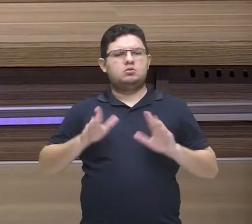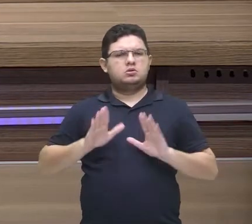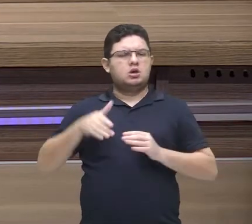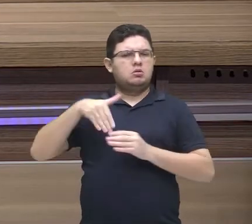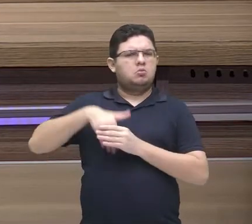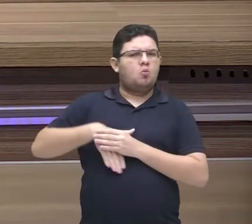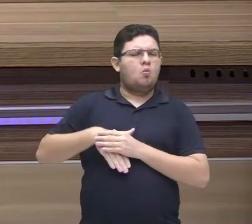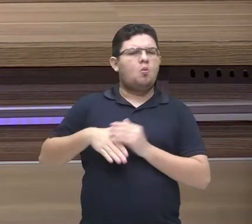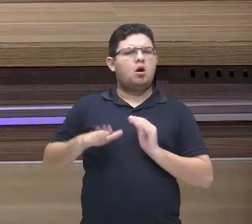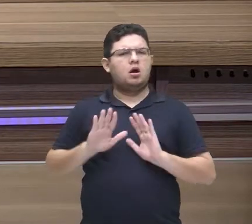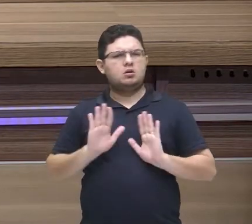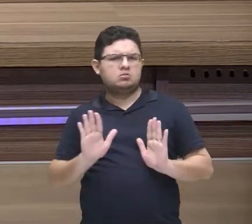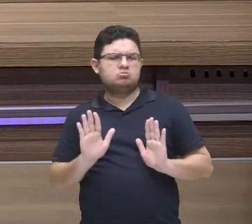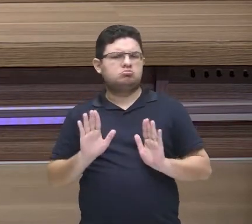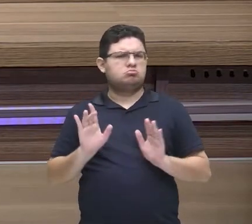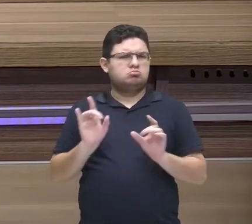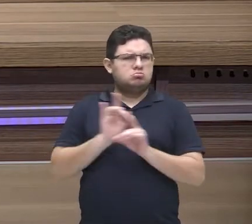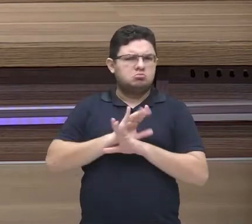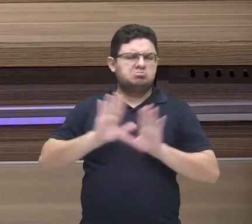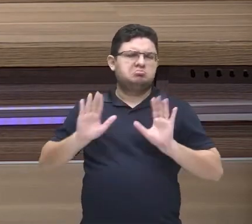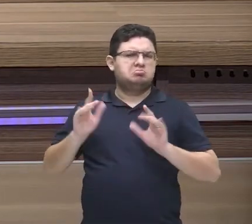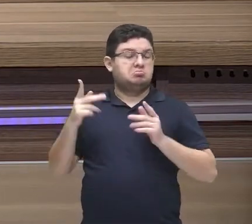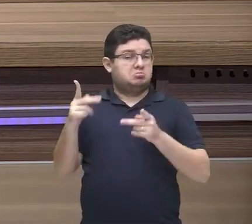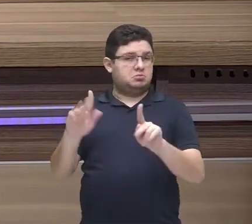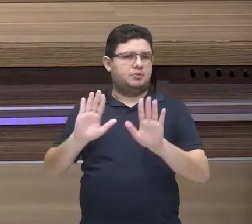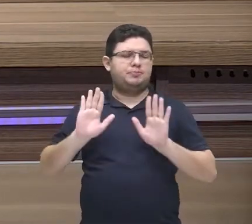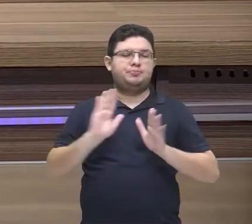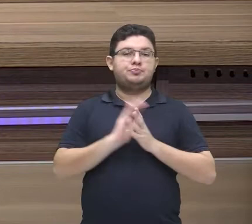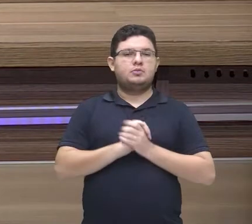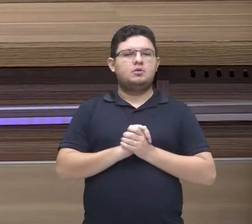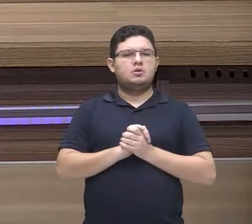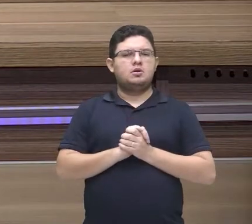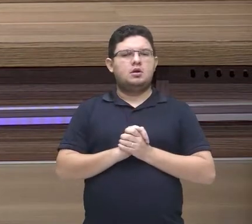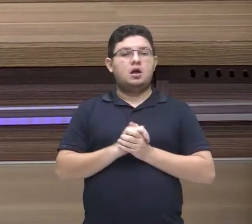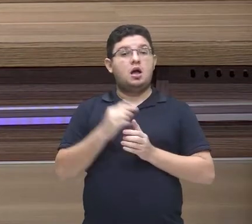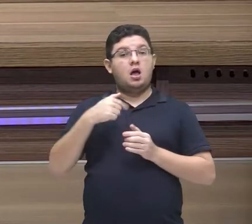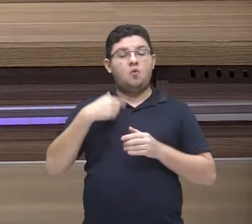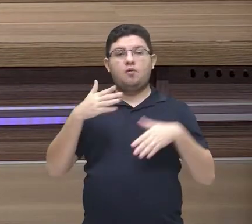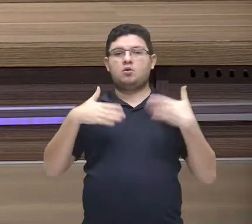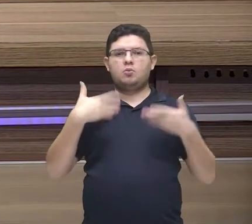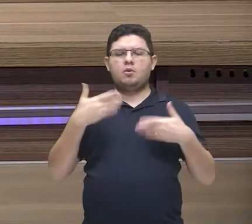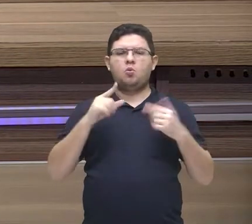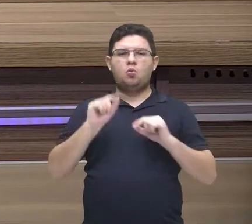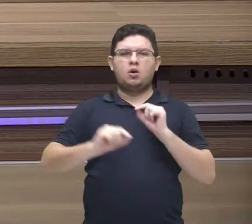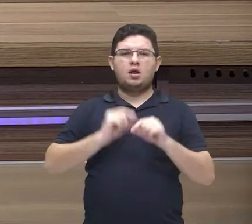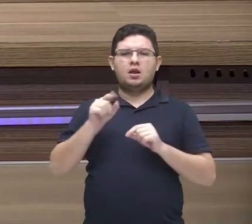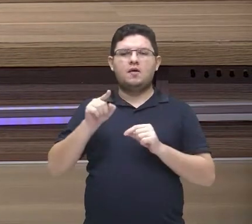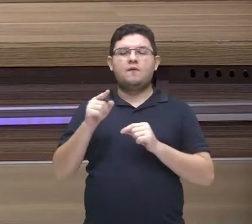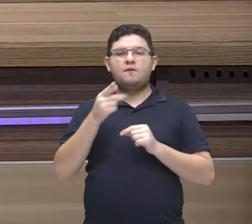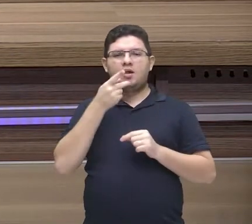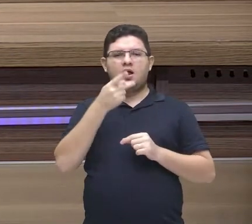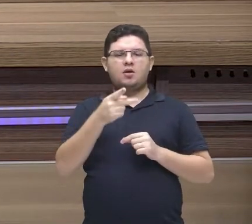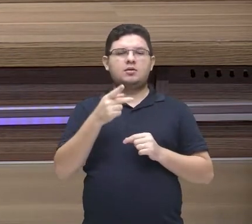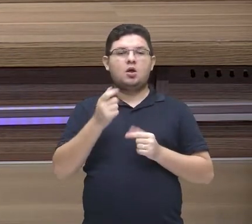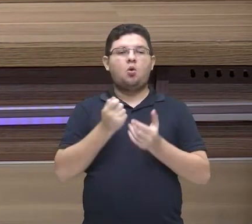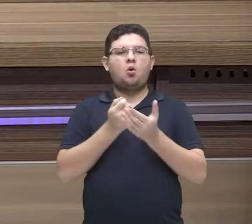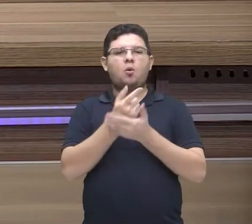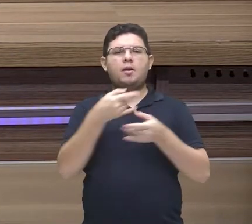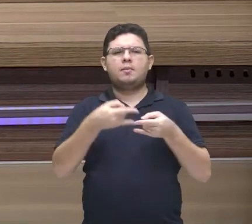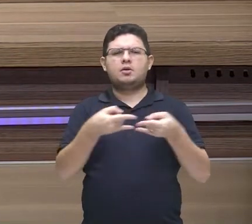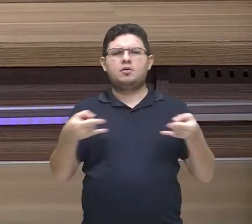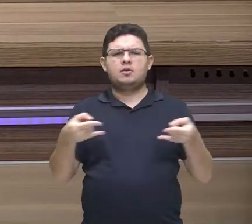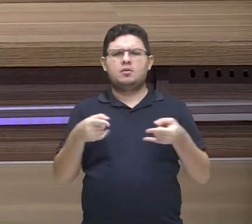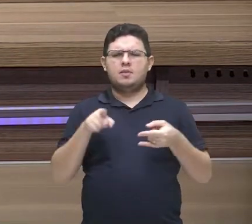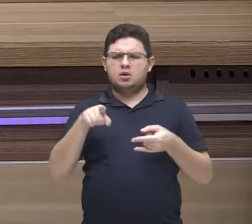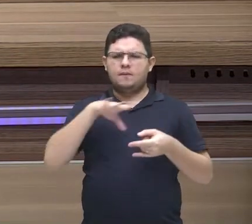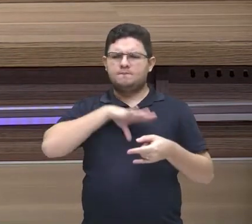bolsa, andava com aquele absorventezinho lá. E eu ficava surpreso quando ela dizia, pai, tem que comprar absorvente. Eu digo, mas você nem menstruou